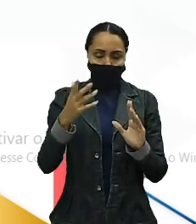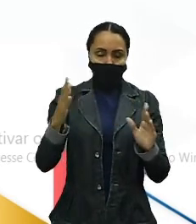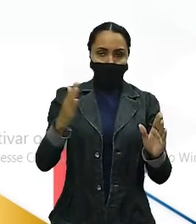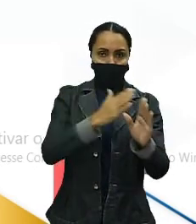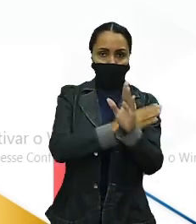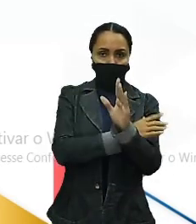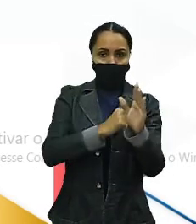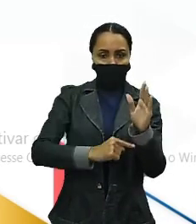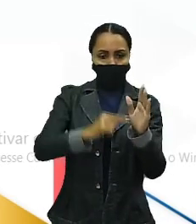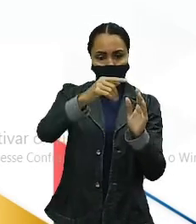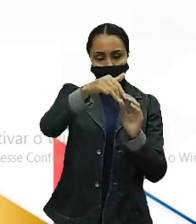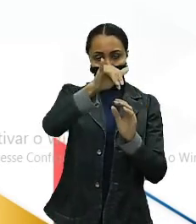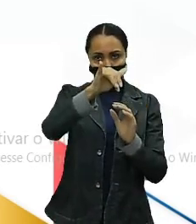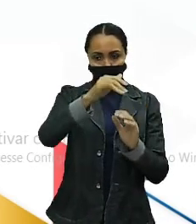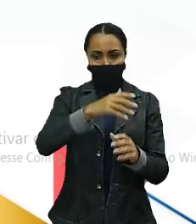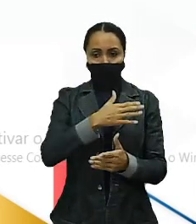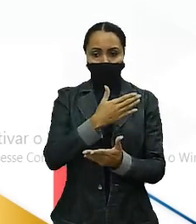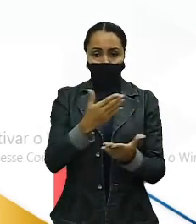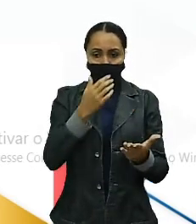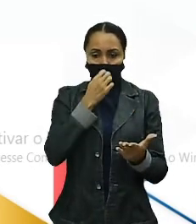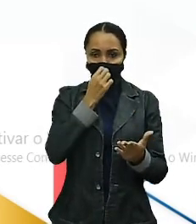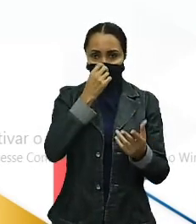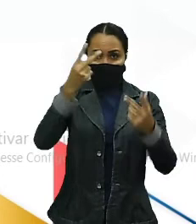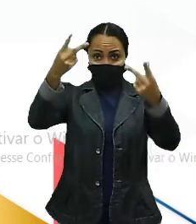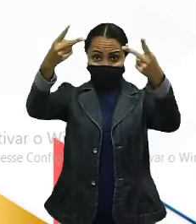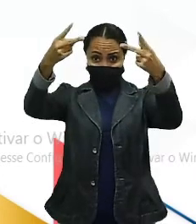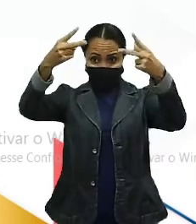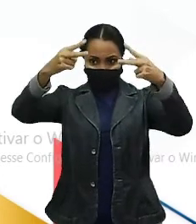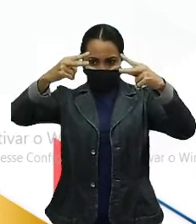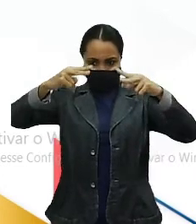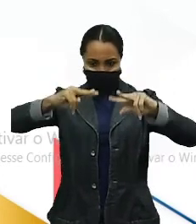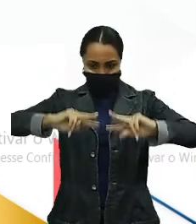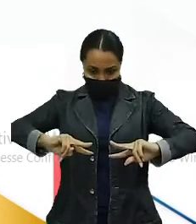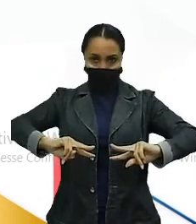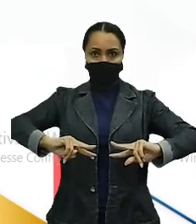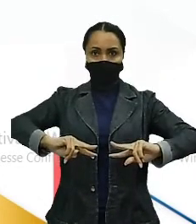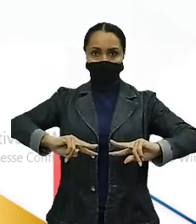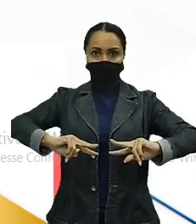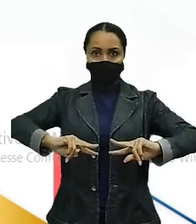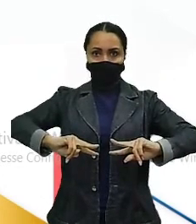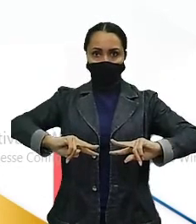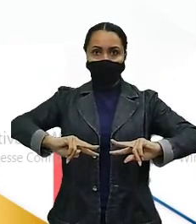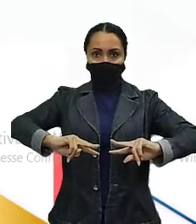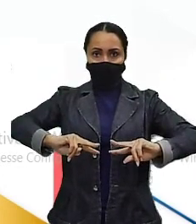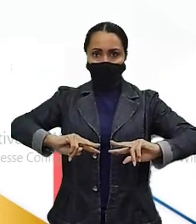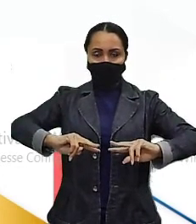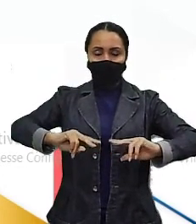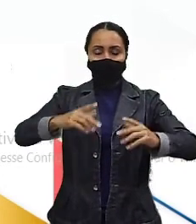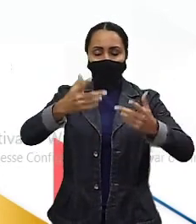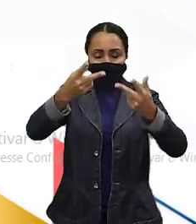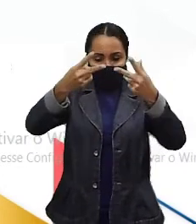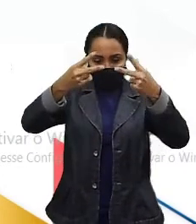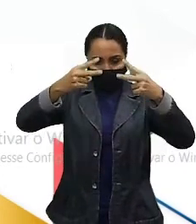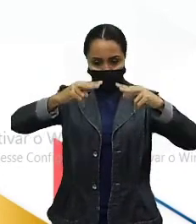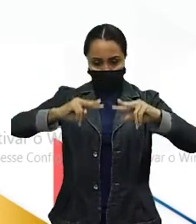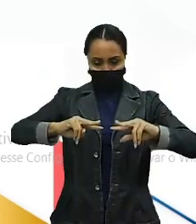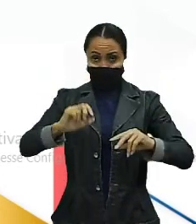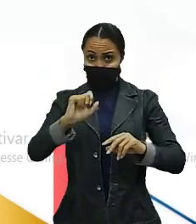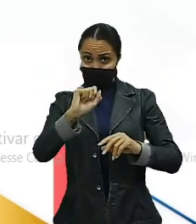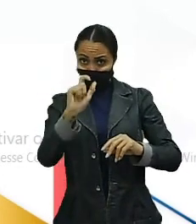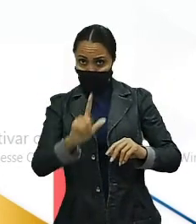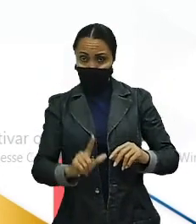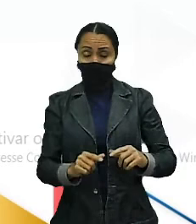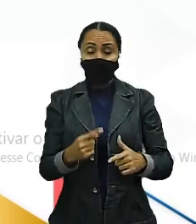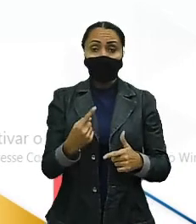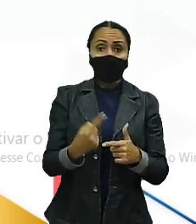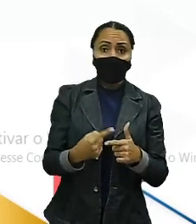estava lá em verdinha, ó, essa verdinha vai descer conforme a animação, ela vai deslocar para virar essa azul aí. Por